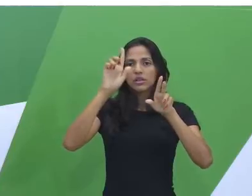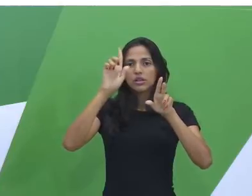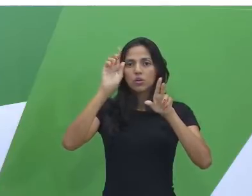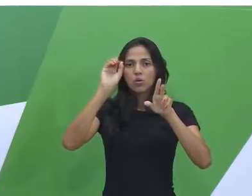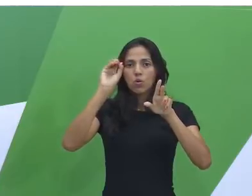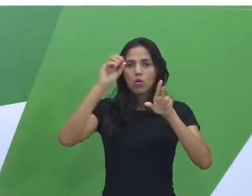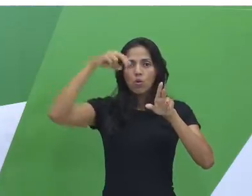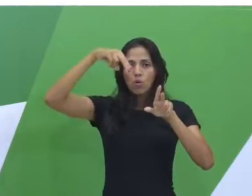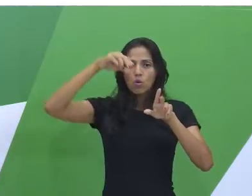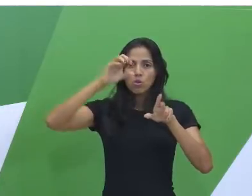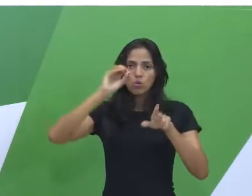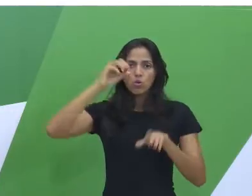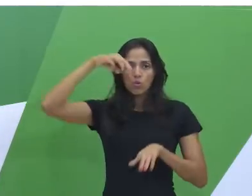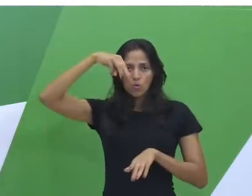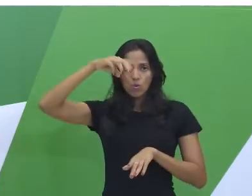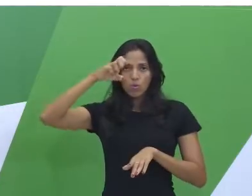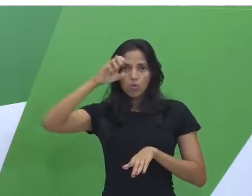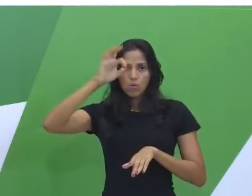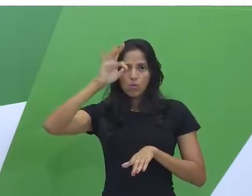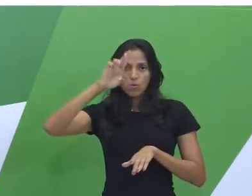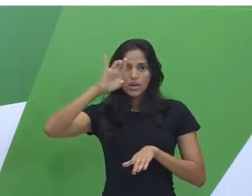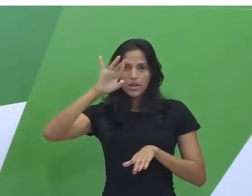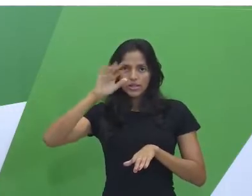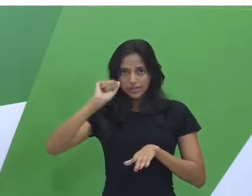pelas aplicações